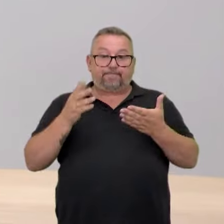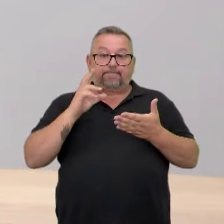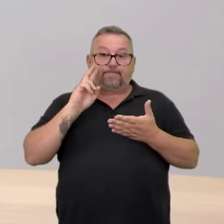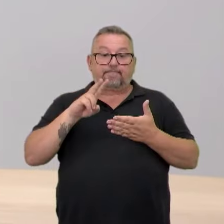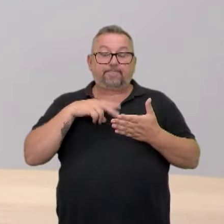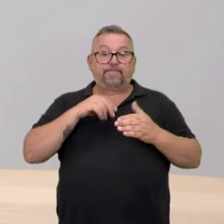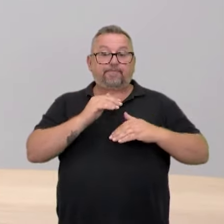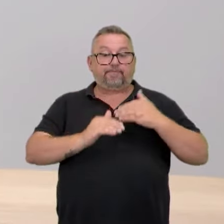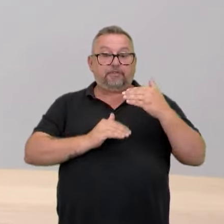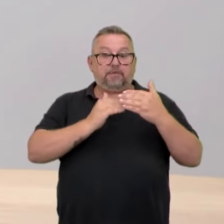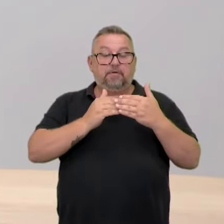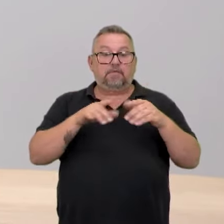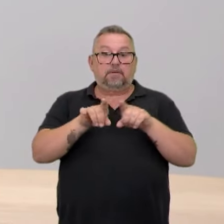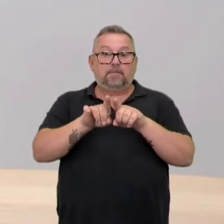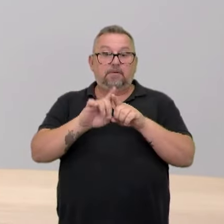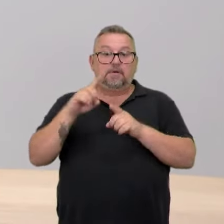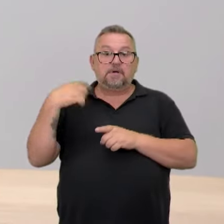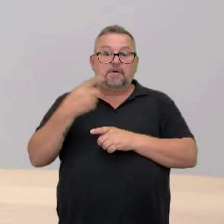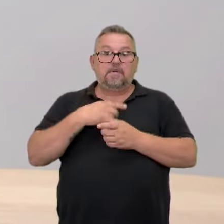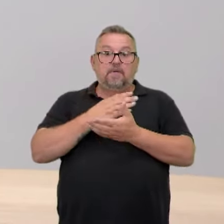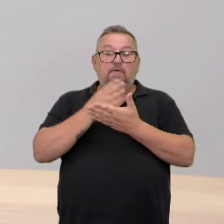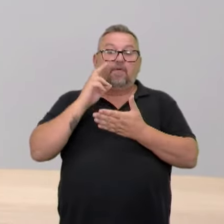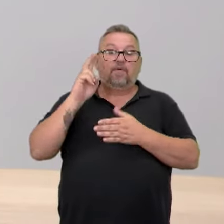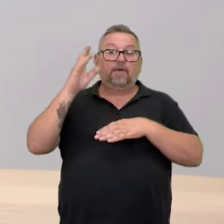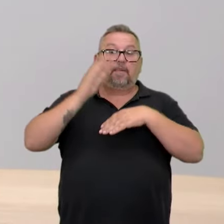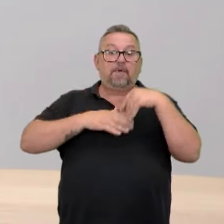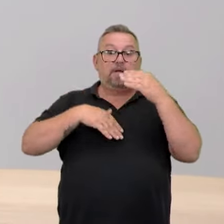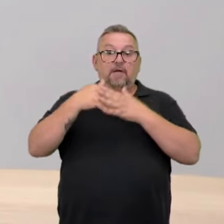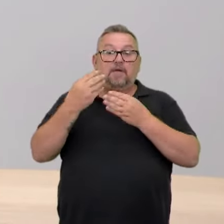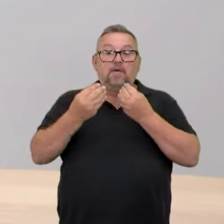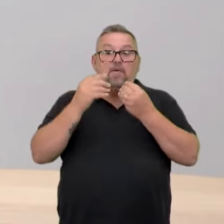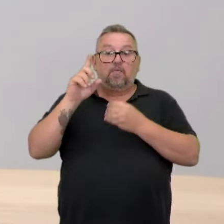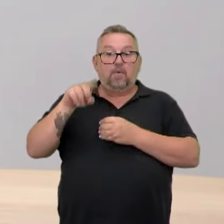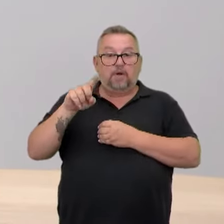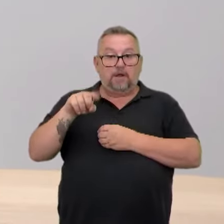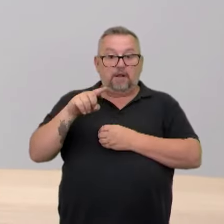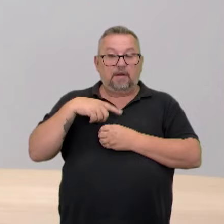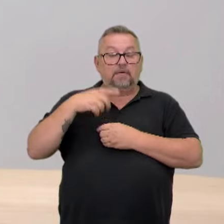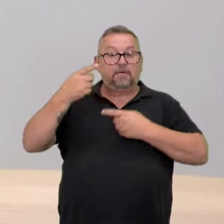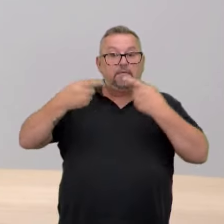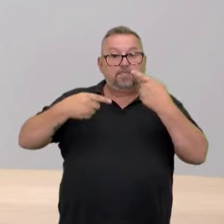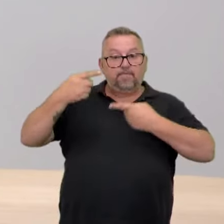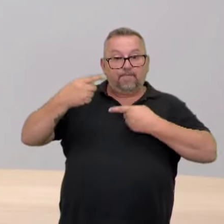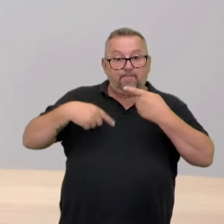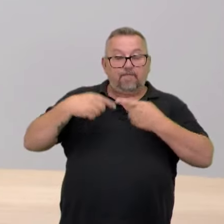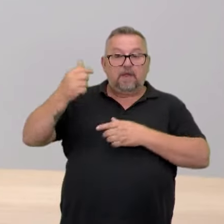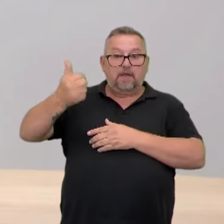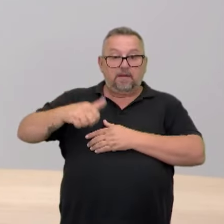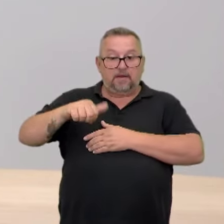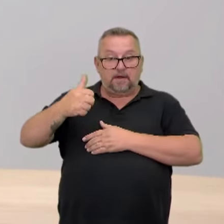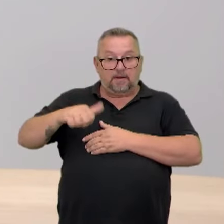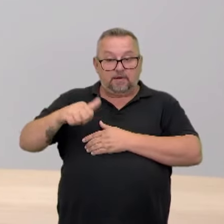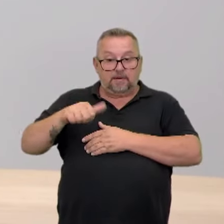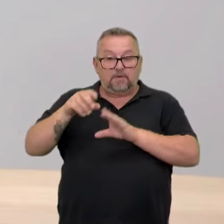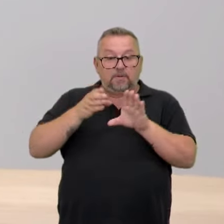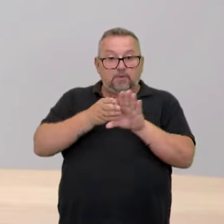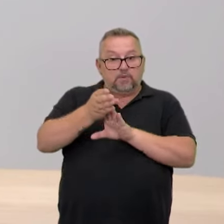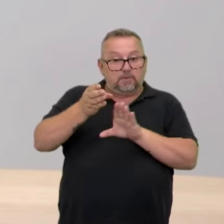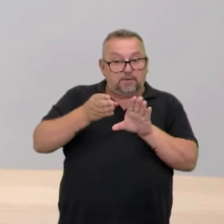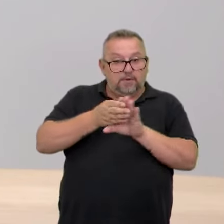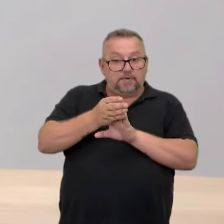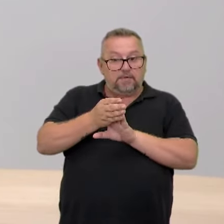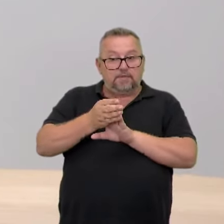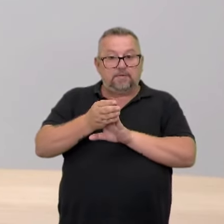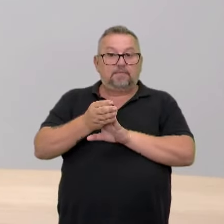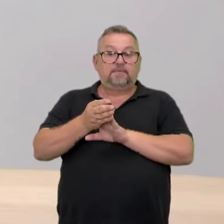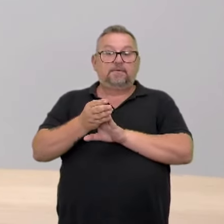do desenvolvimento e a gente vai começar a ver na prática, como é que funciona esses debates, essas análises, essas orientações